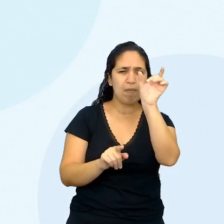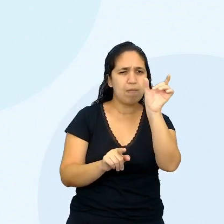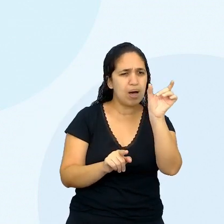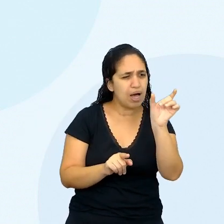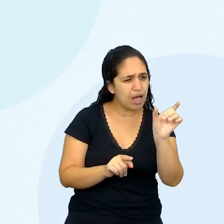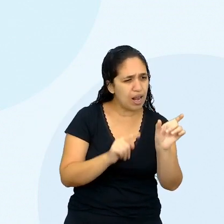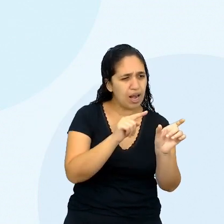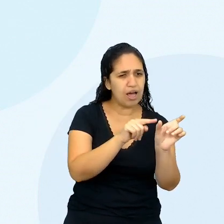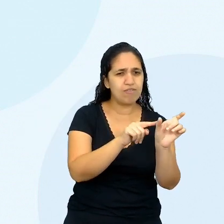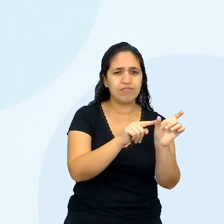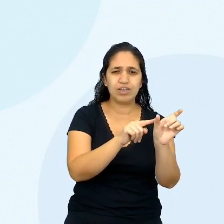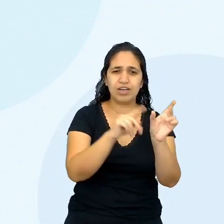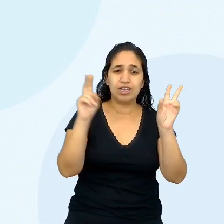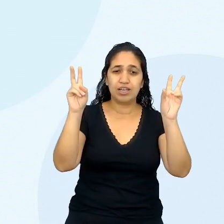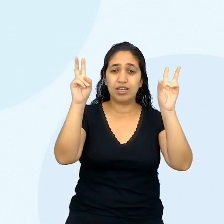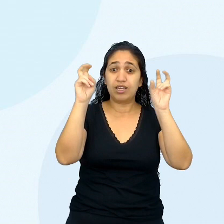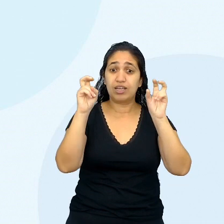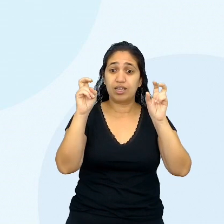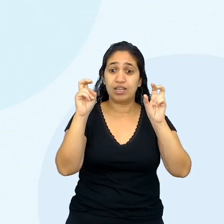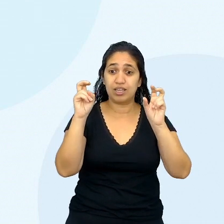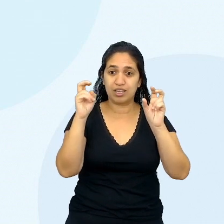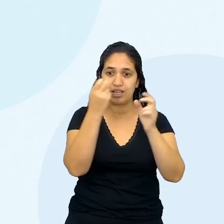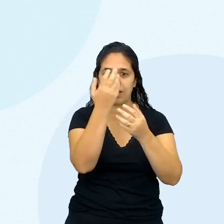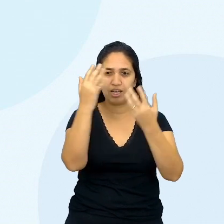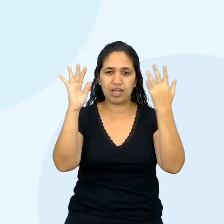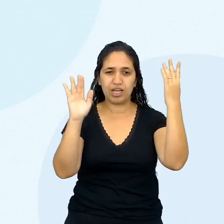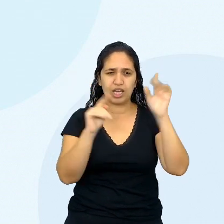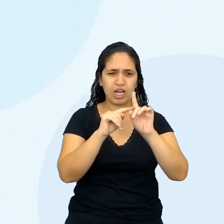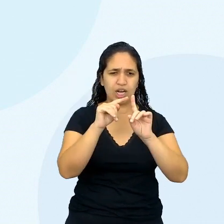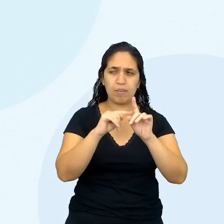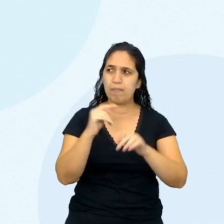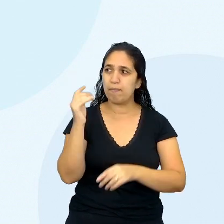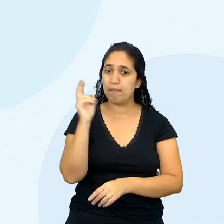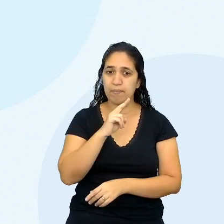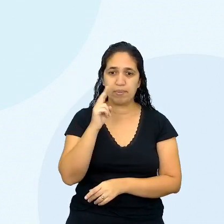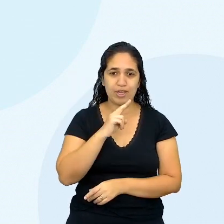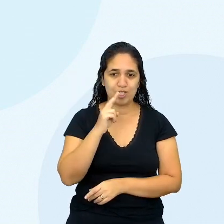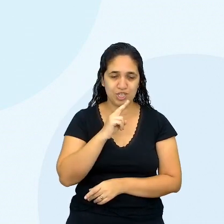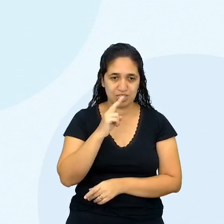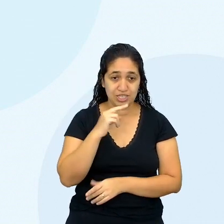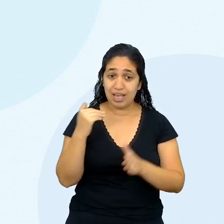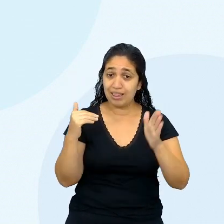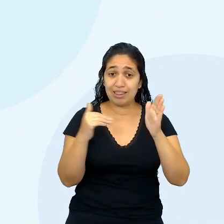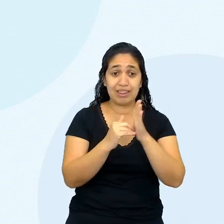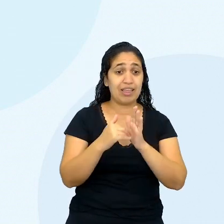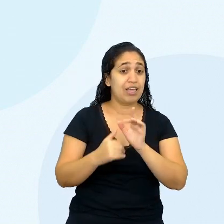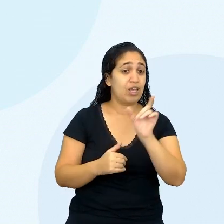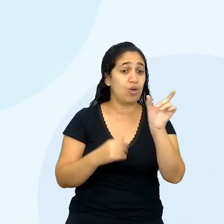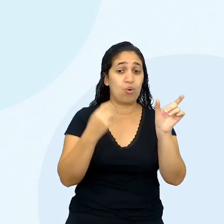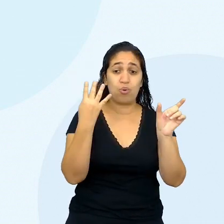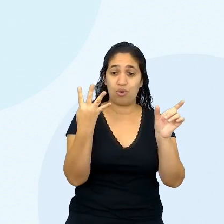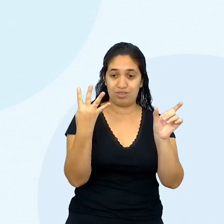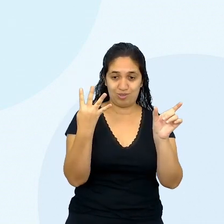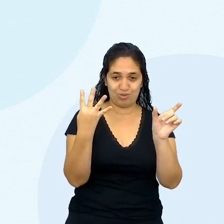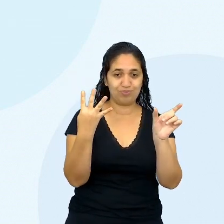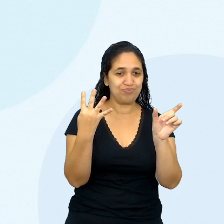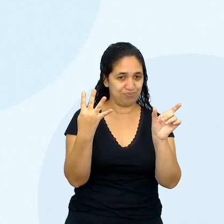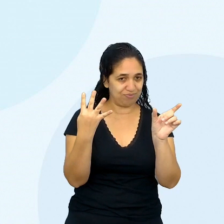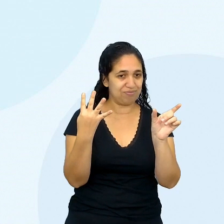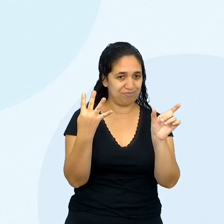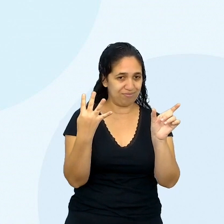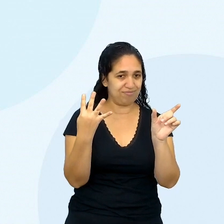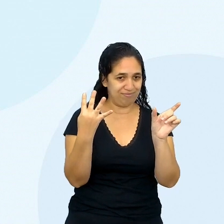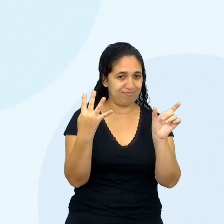ao ouvir o tema emergência climática? Você vai poder colocar até 4 palavrinhas